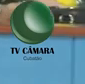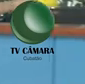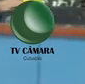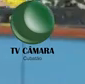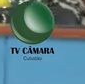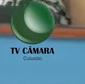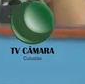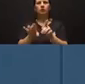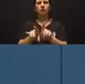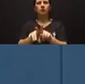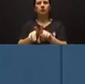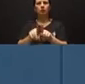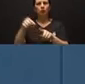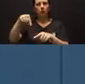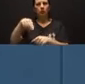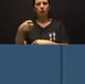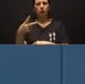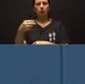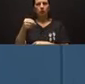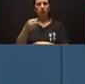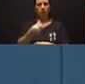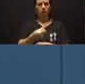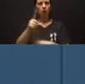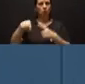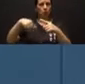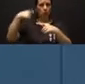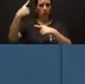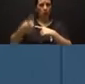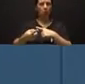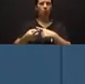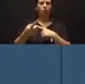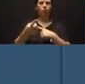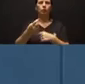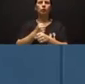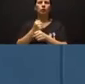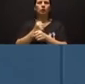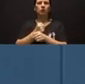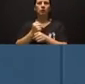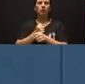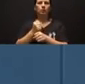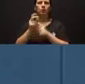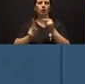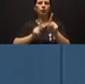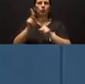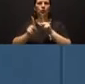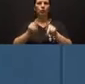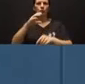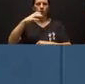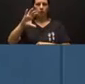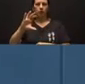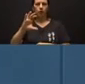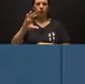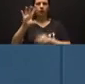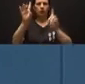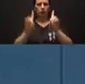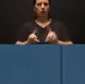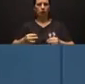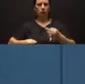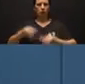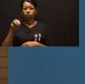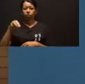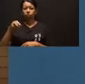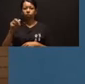266/2016, de autoria do vereador Fábio Moura dos Santos, que denomina Denil da Silva o galpão de coleta seletiva deste município.